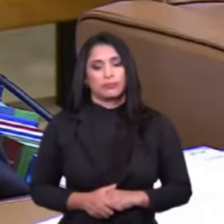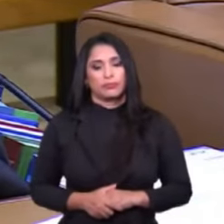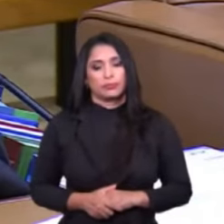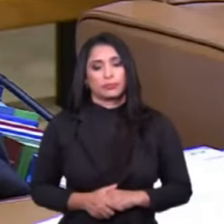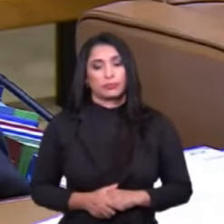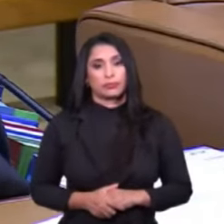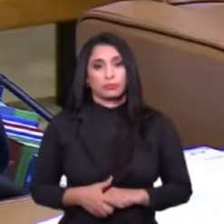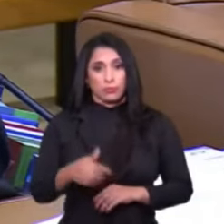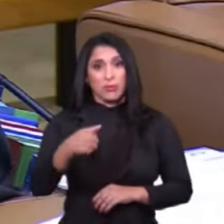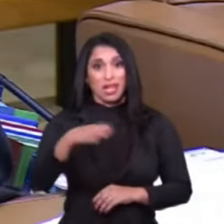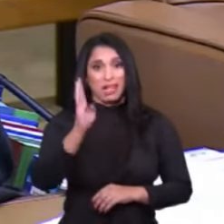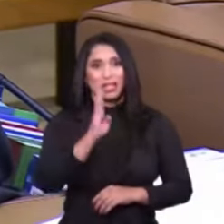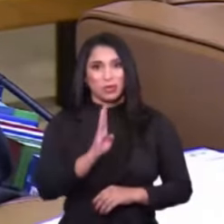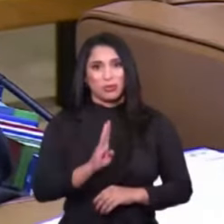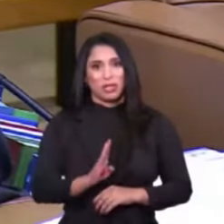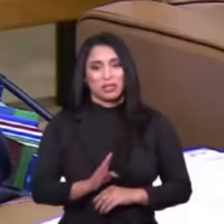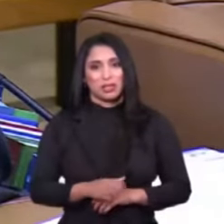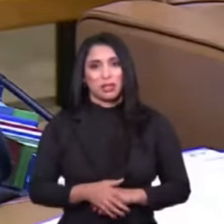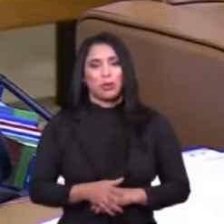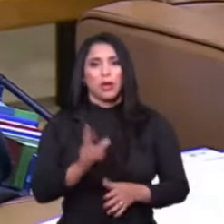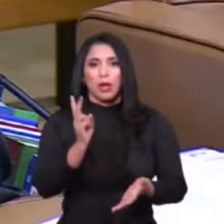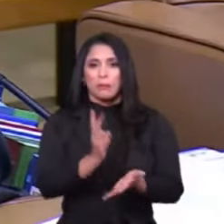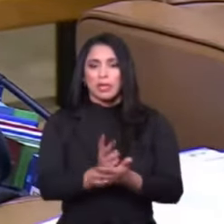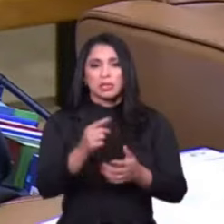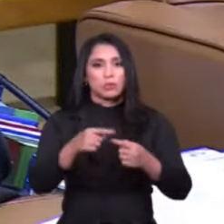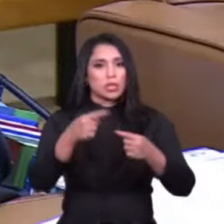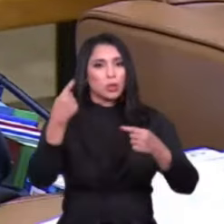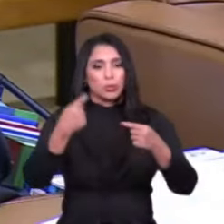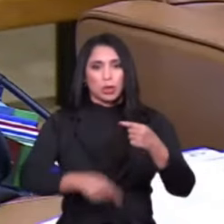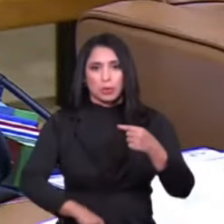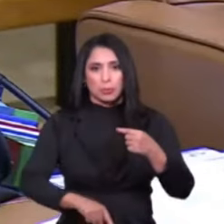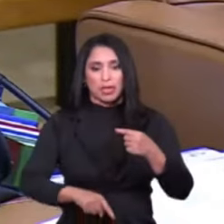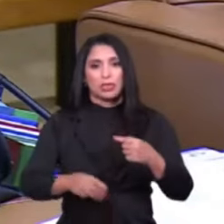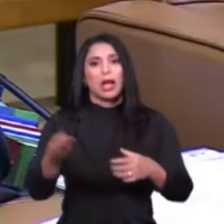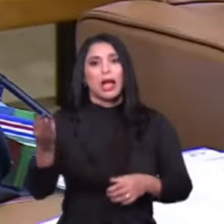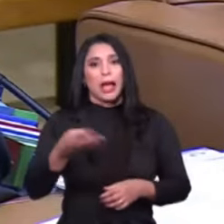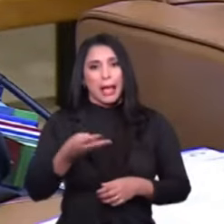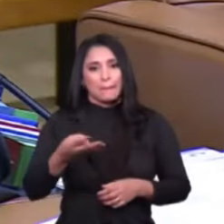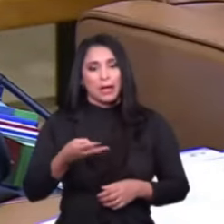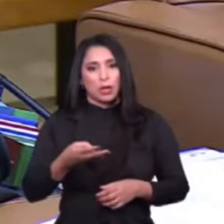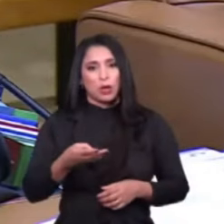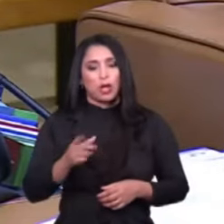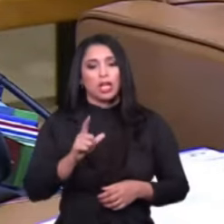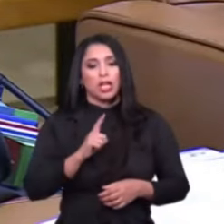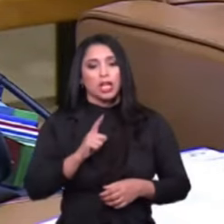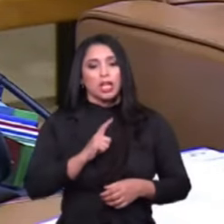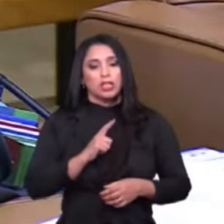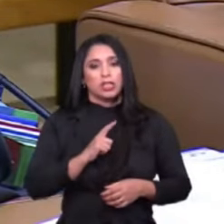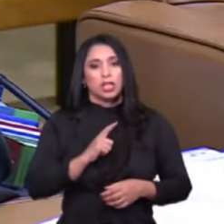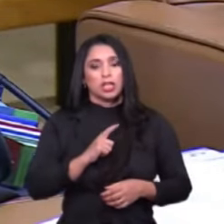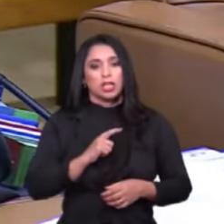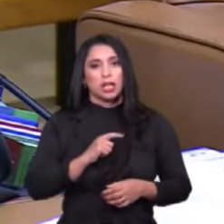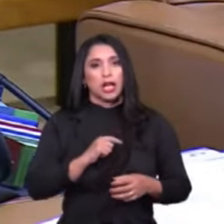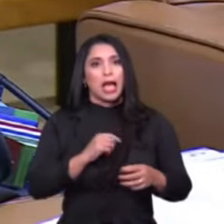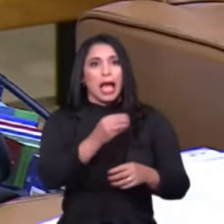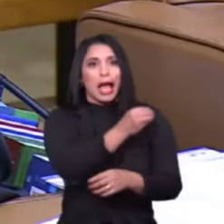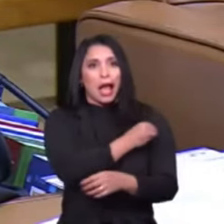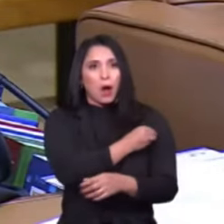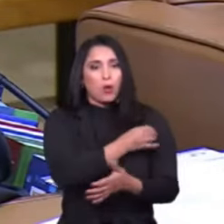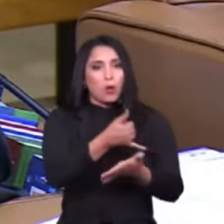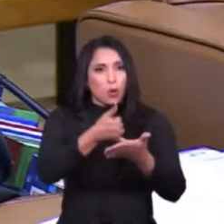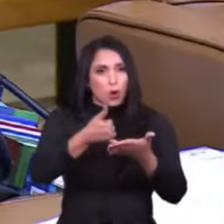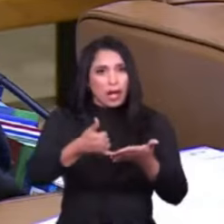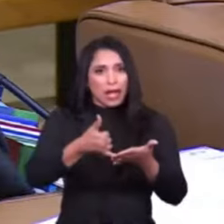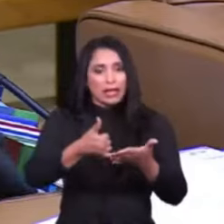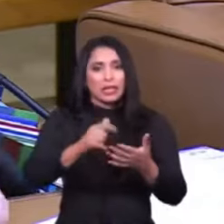No Brasil, mesmo sendo proibida, a presença da maconha foi detectada em terceiro lugar depois do álcool e da cocaína